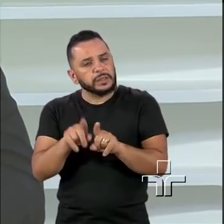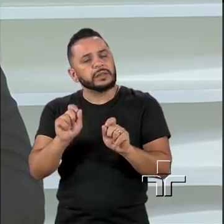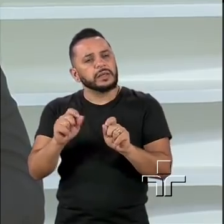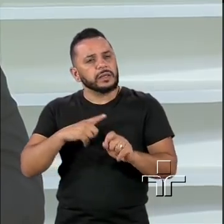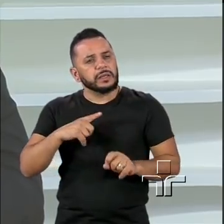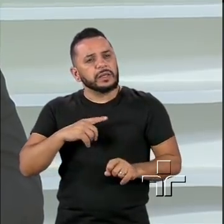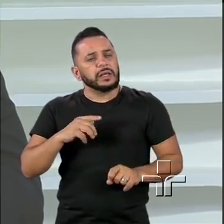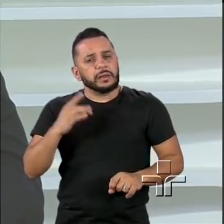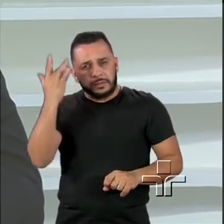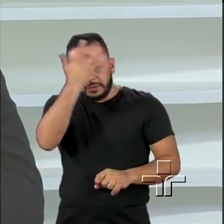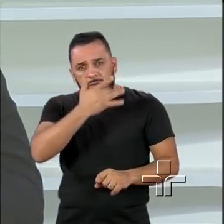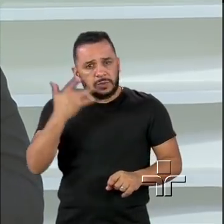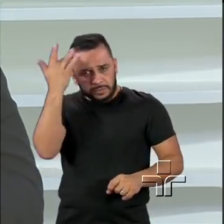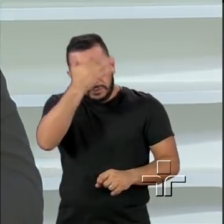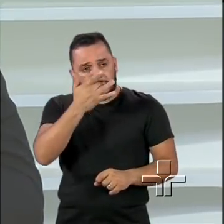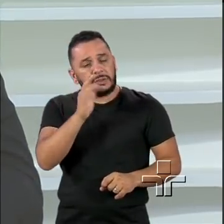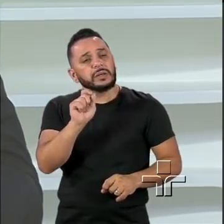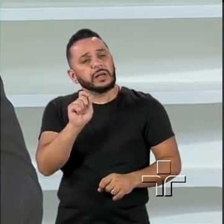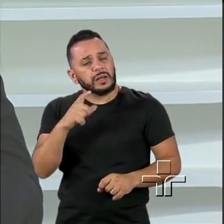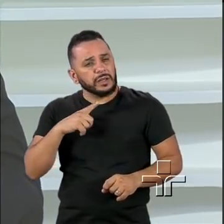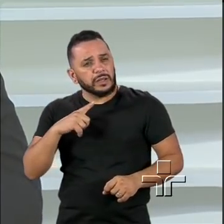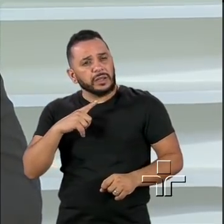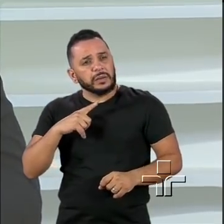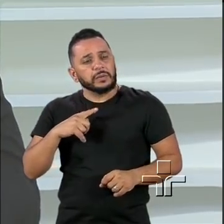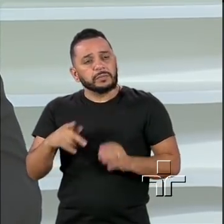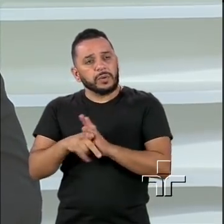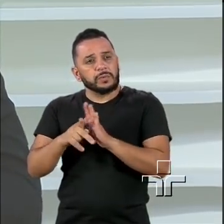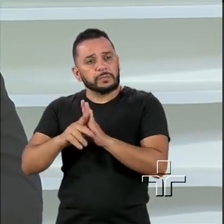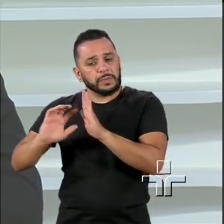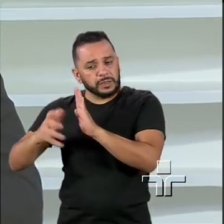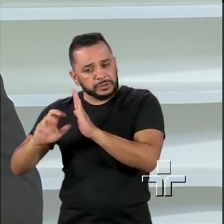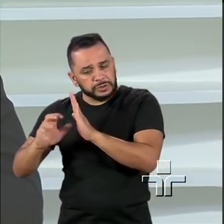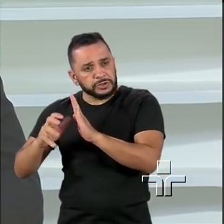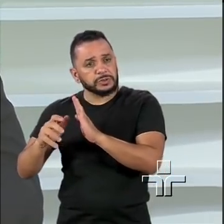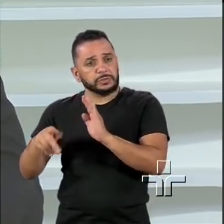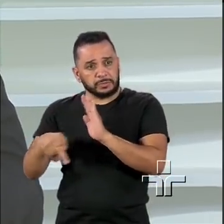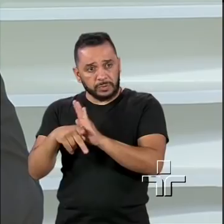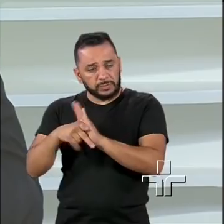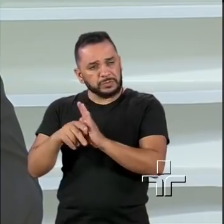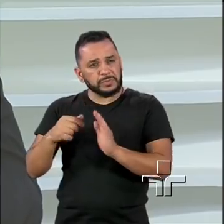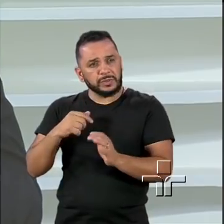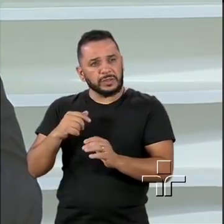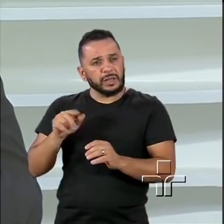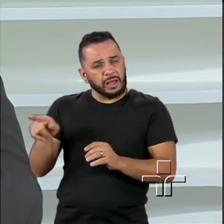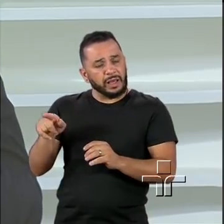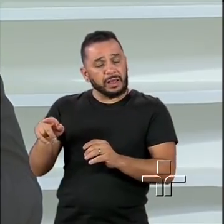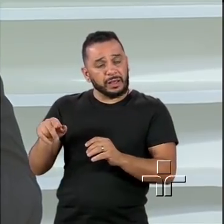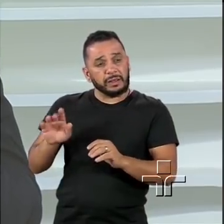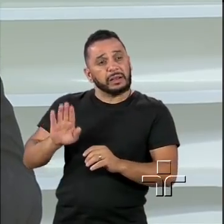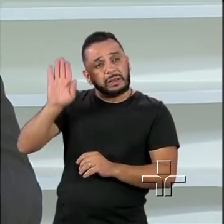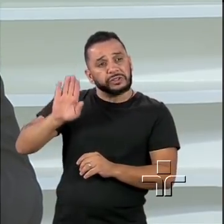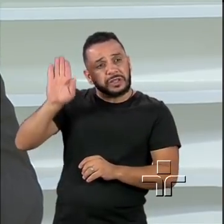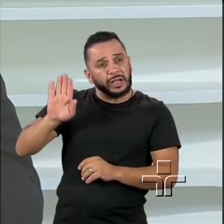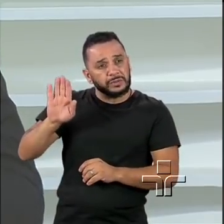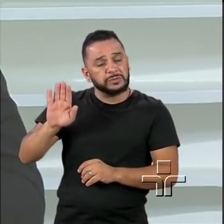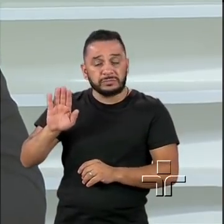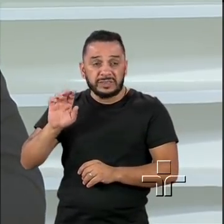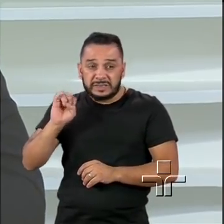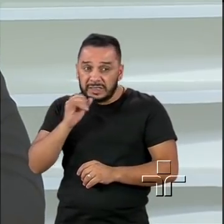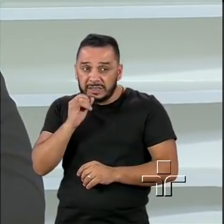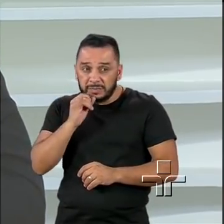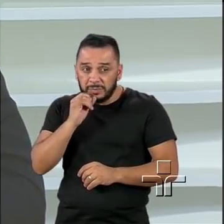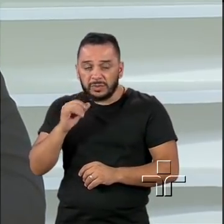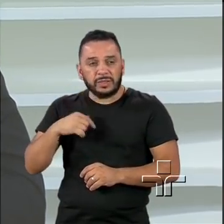já é visto no mundo político, inclusive pelos partidos potenciais aliados do PT, como plano B, um pré-candidato, caso o